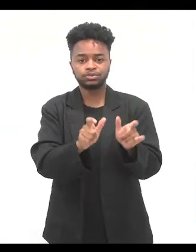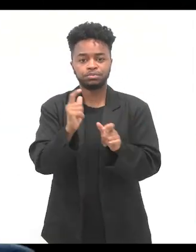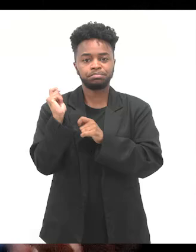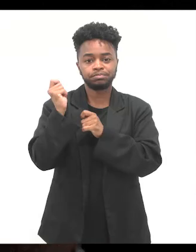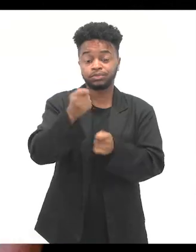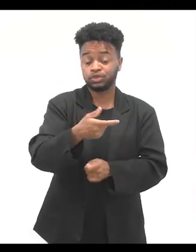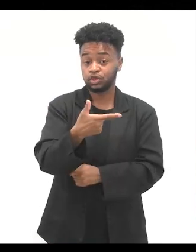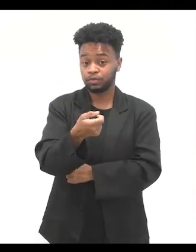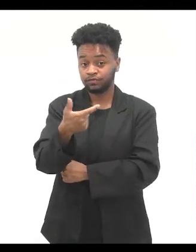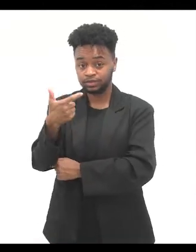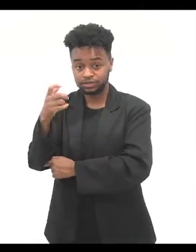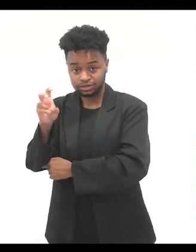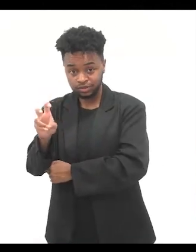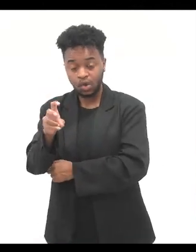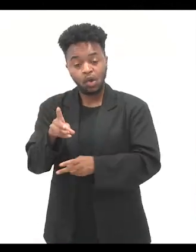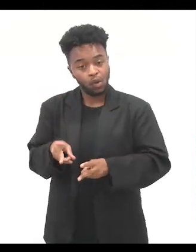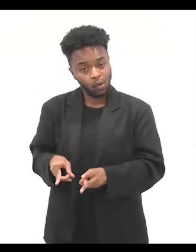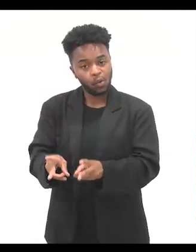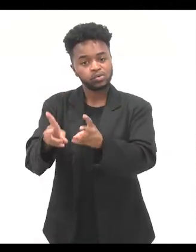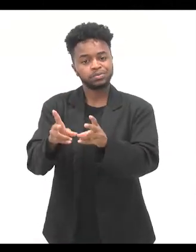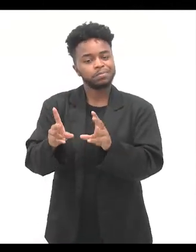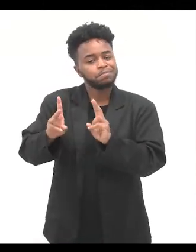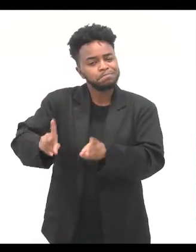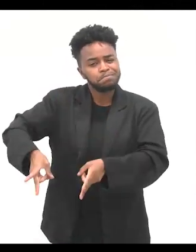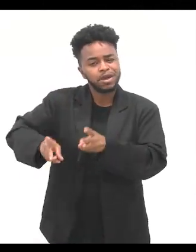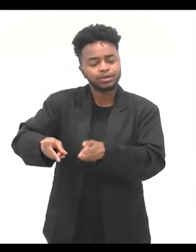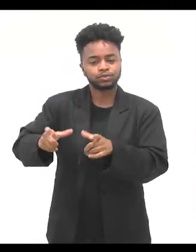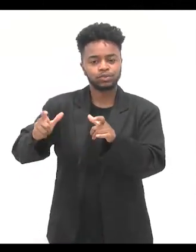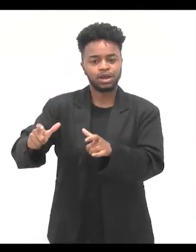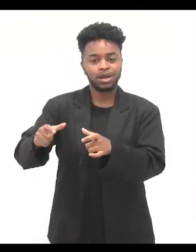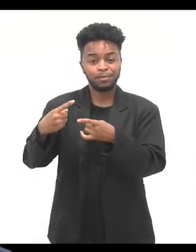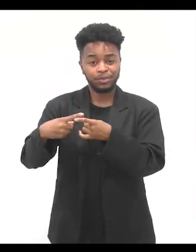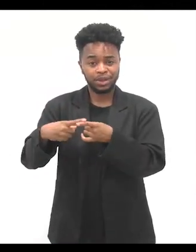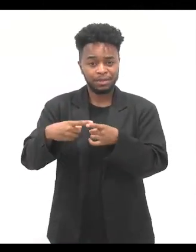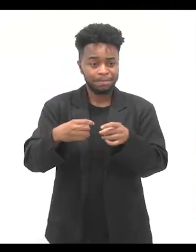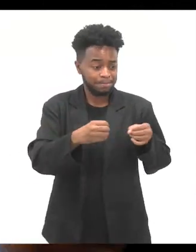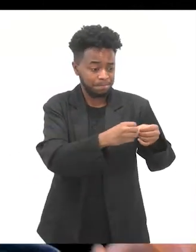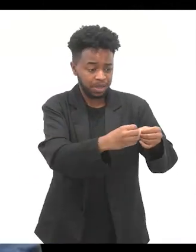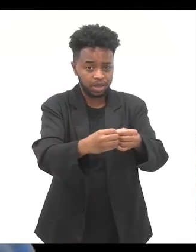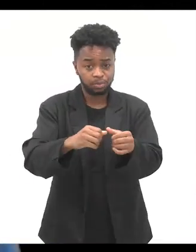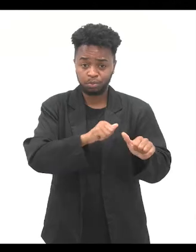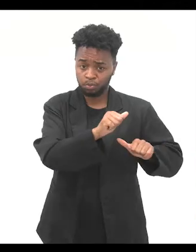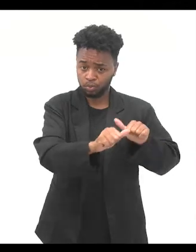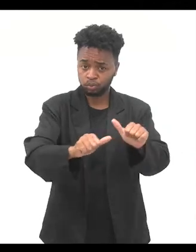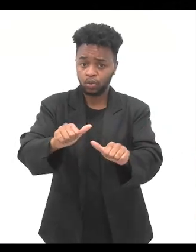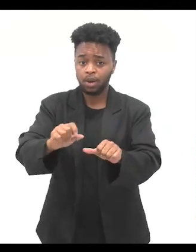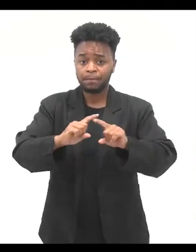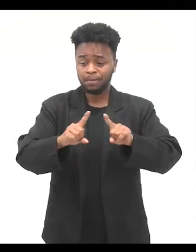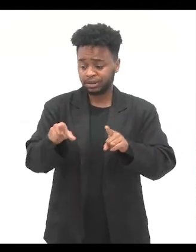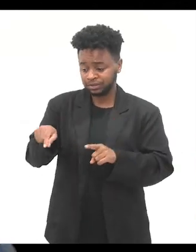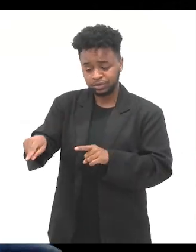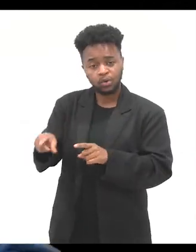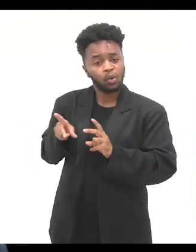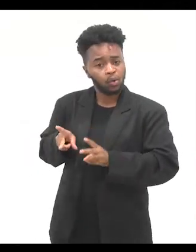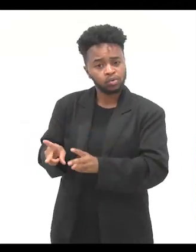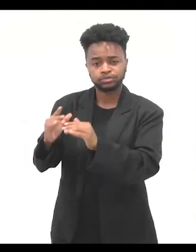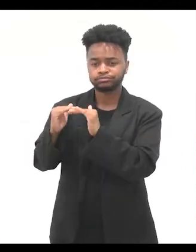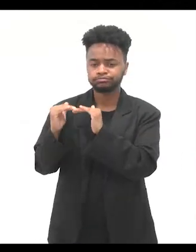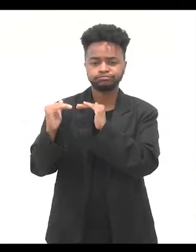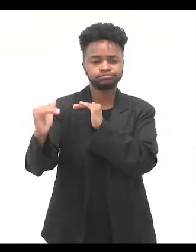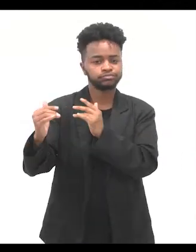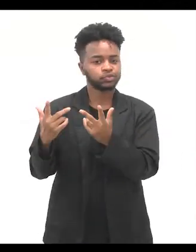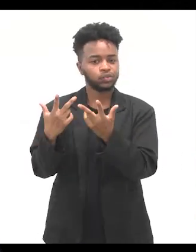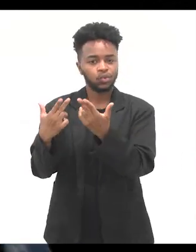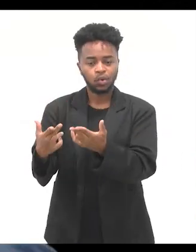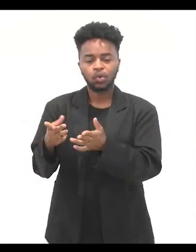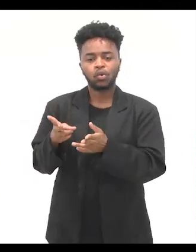2025, num lugar onde tudo já mudou, mas os pescadores estão lá com seus barquinhos, né, com a sua